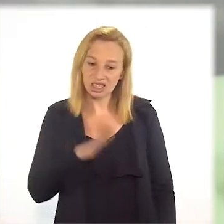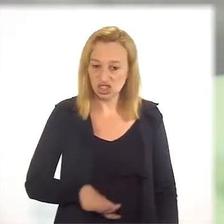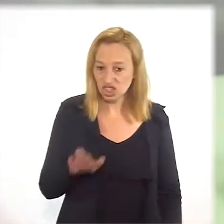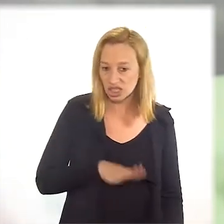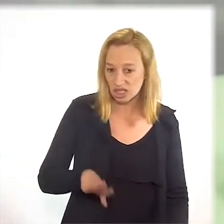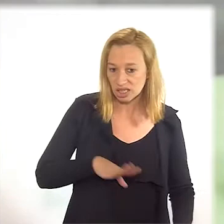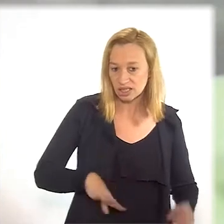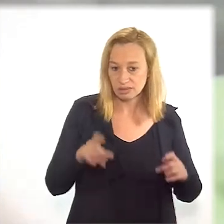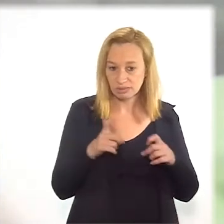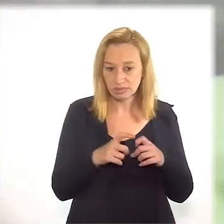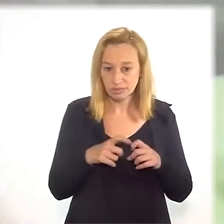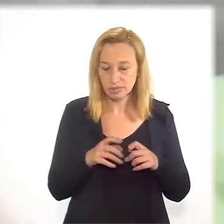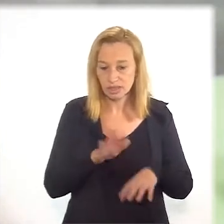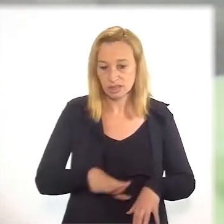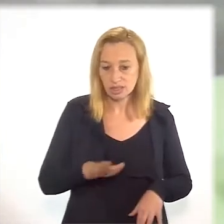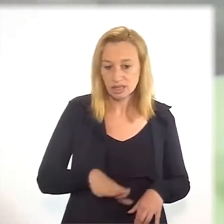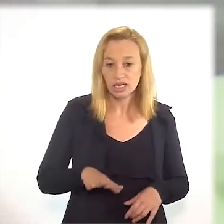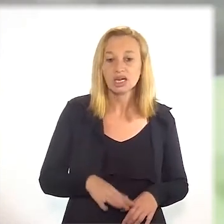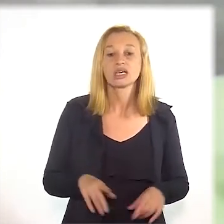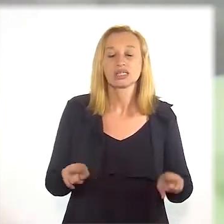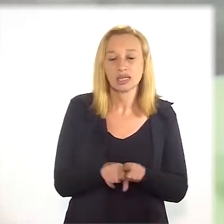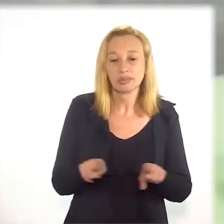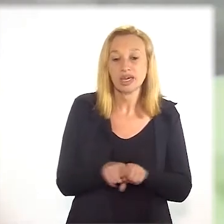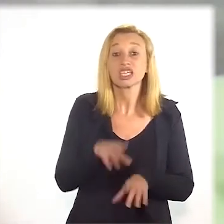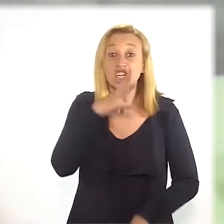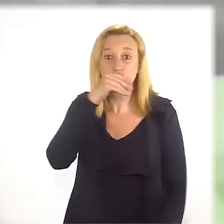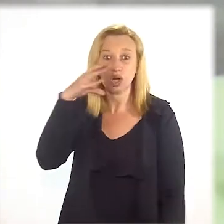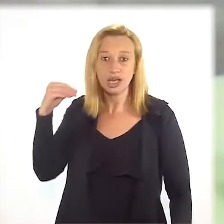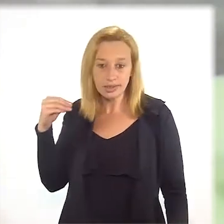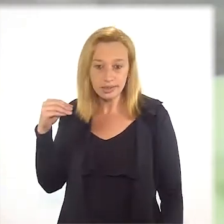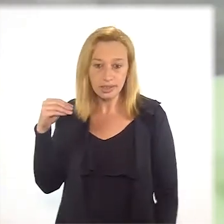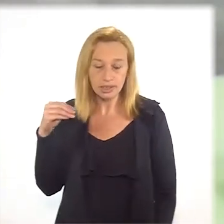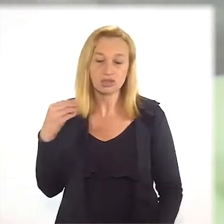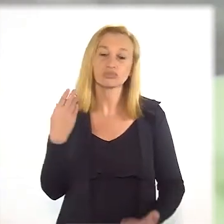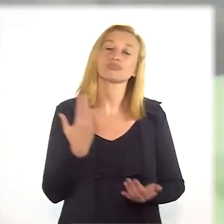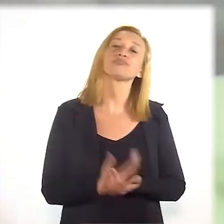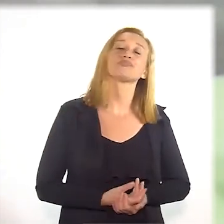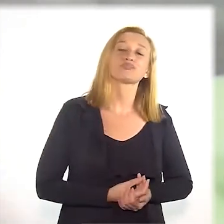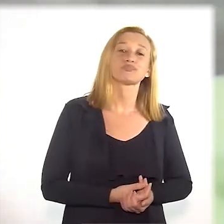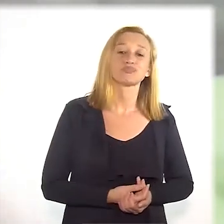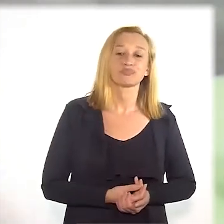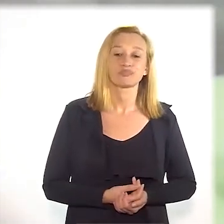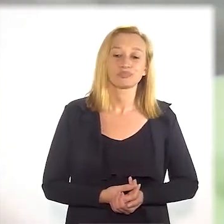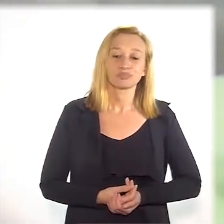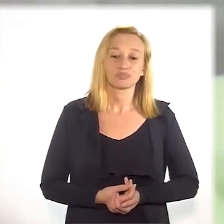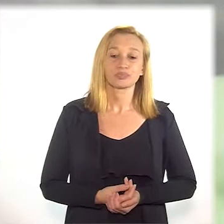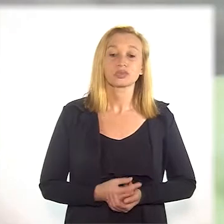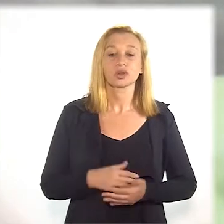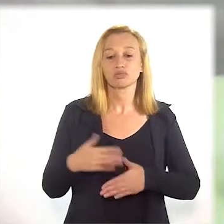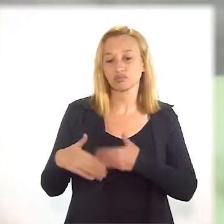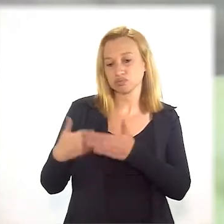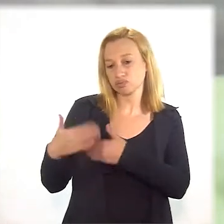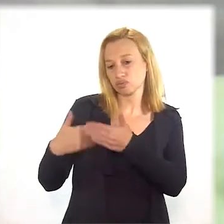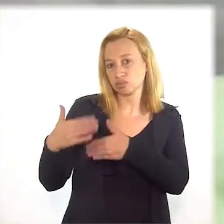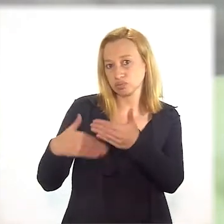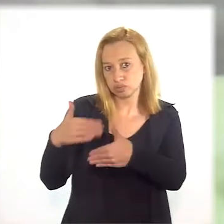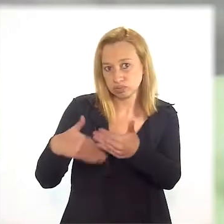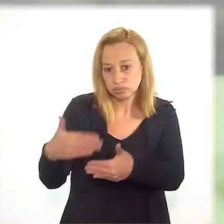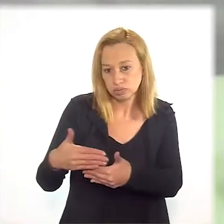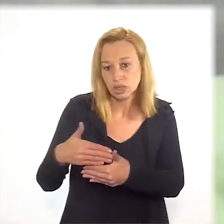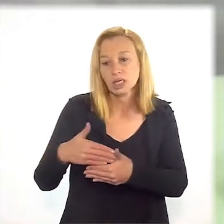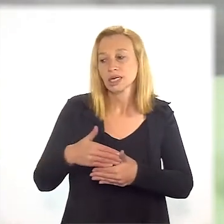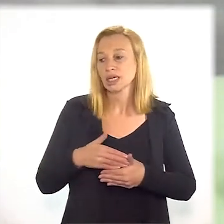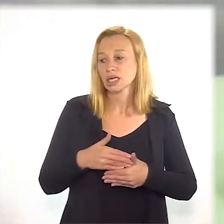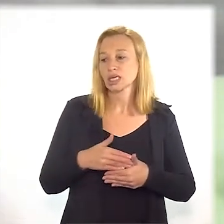endocrinologia pediátrica, e tem no ambulatório de adolescentes, que é o NESA, né, Núcleo de Estudos da Saúde do Adolescente. E a gente, ao longo dos